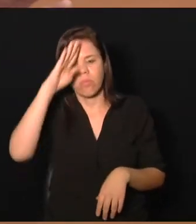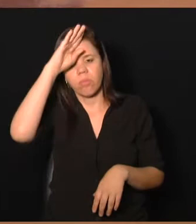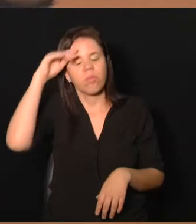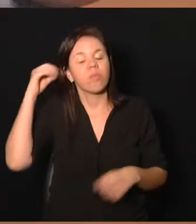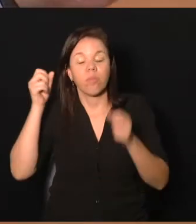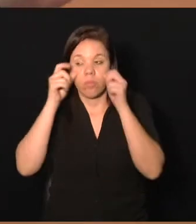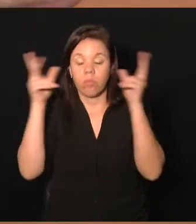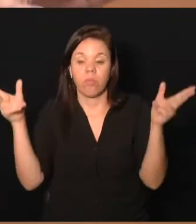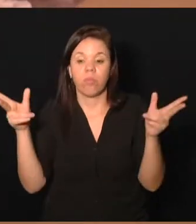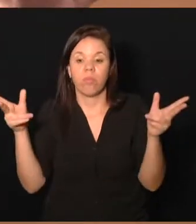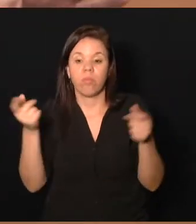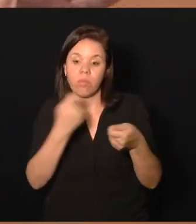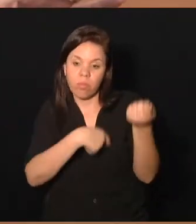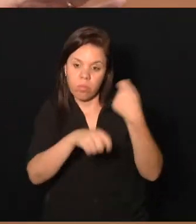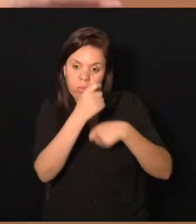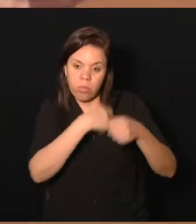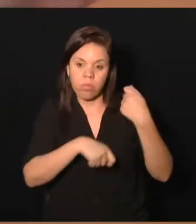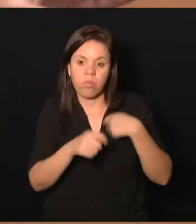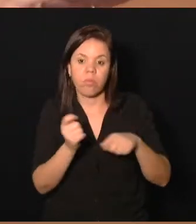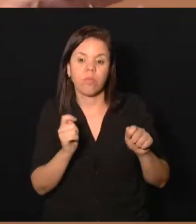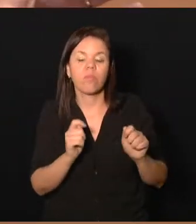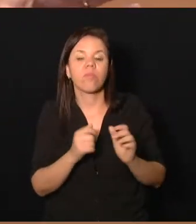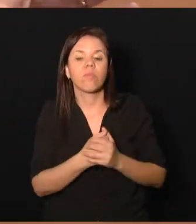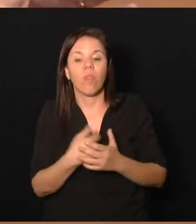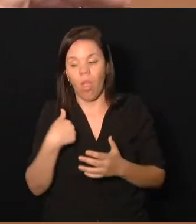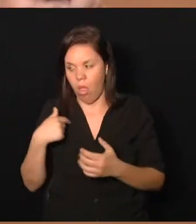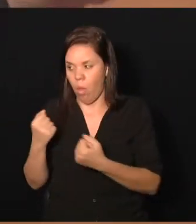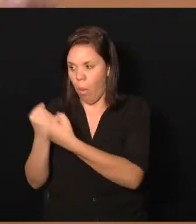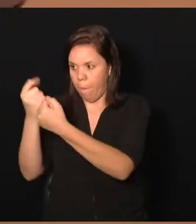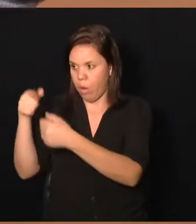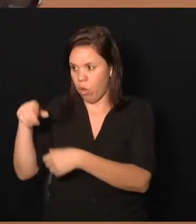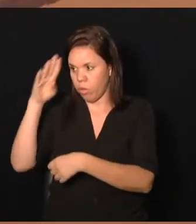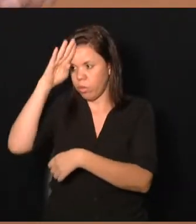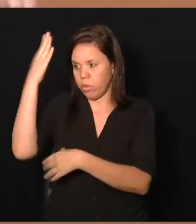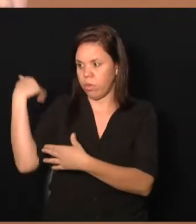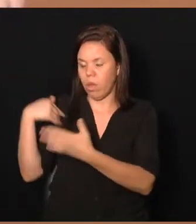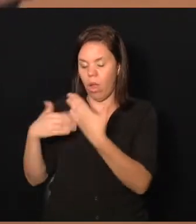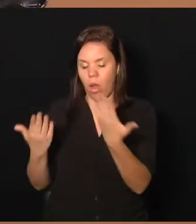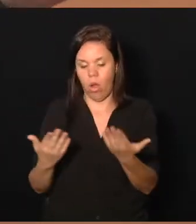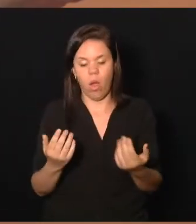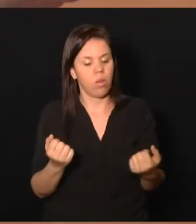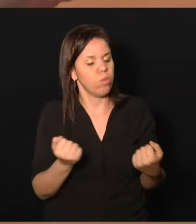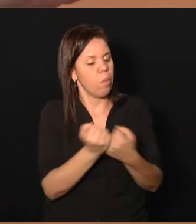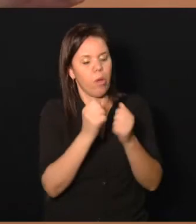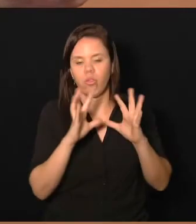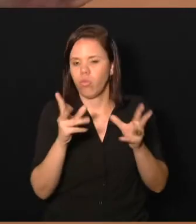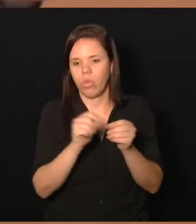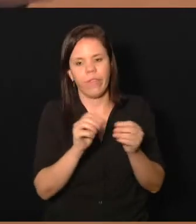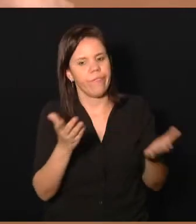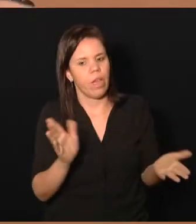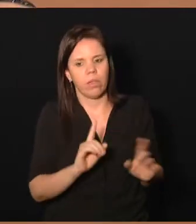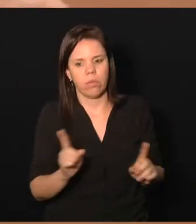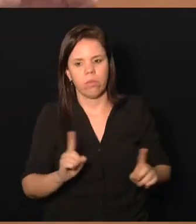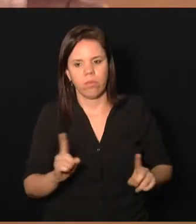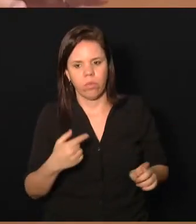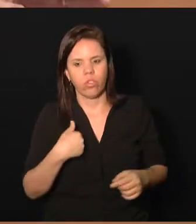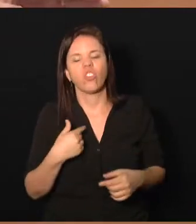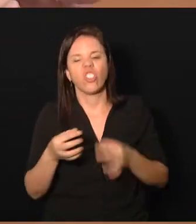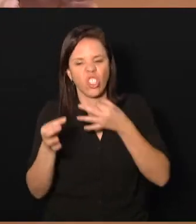país. Eu apoiei, inclusive, a ser o presidente, mas não apoio ele em tudo, não. Eu sou um